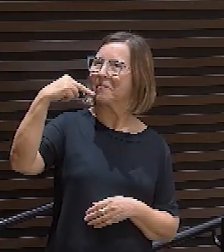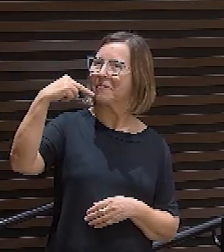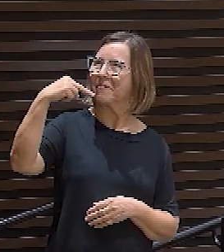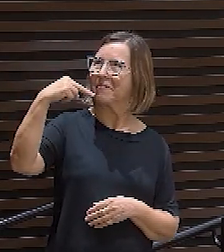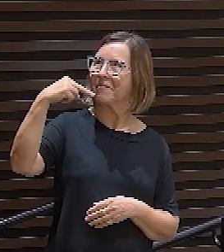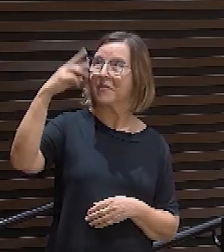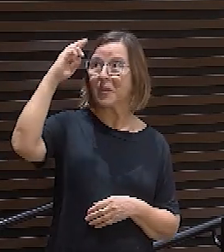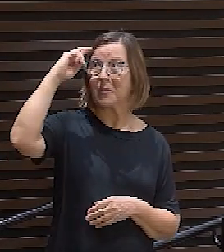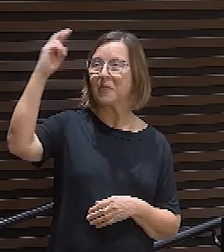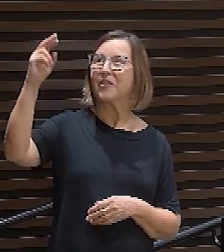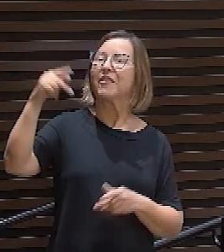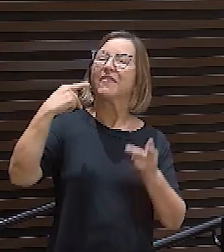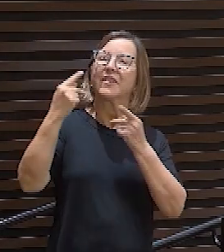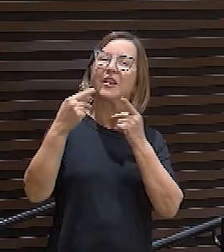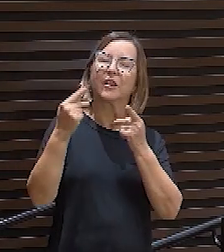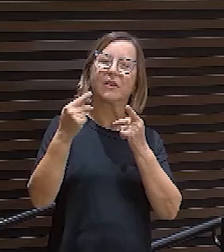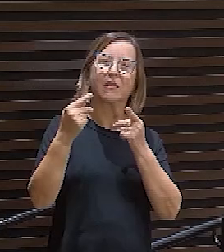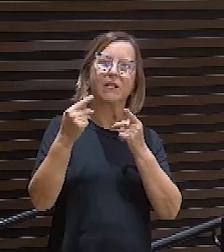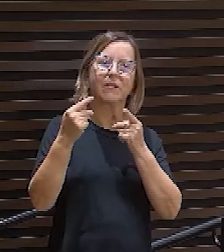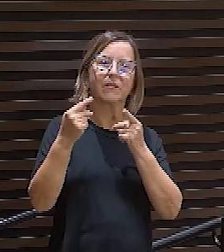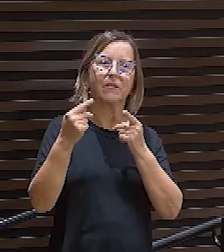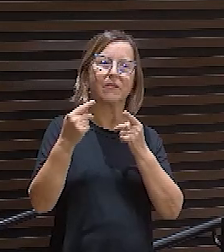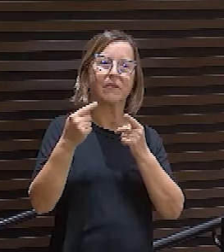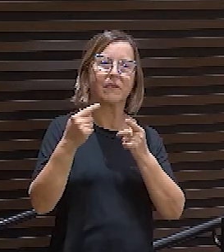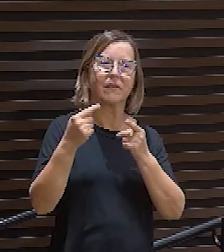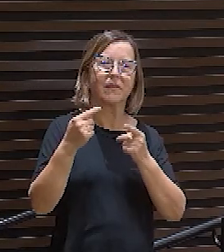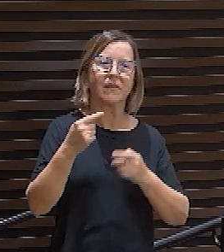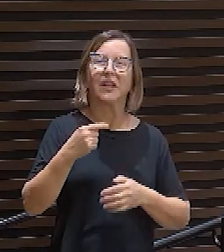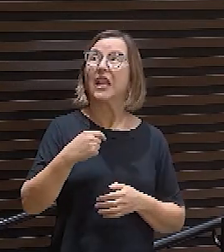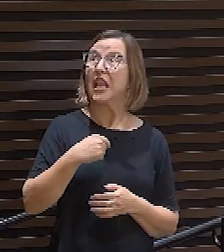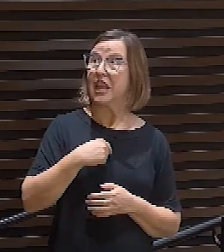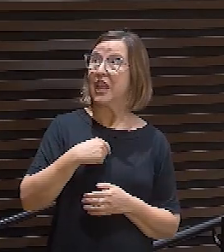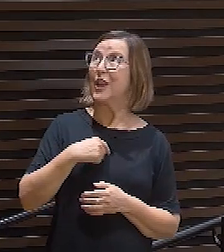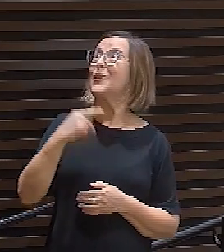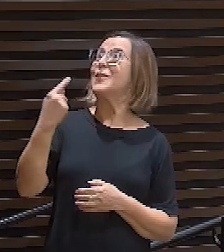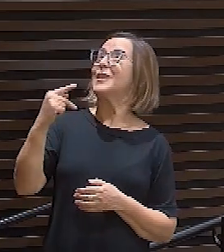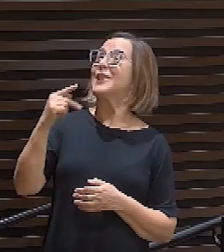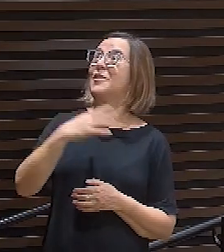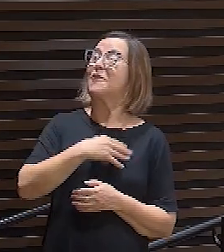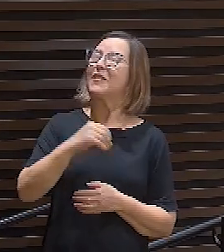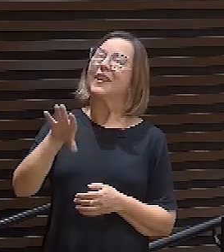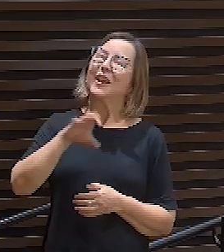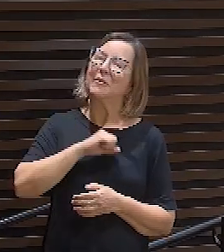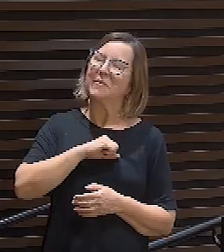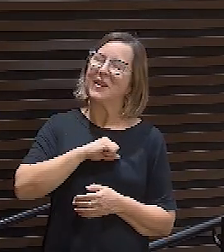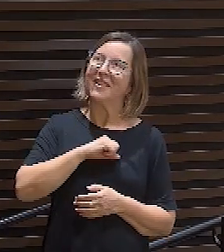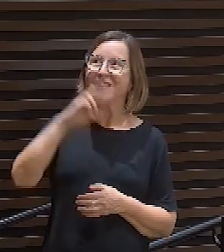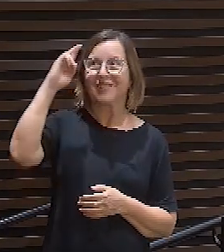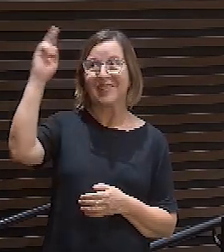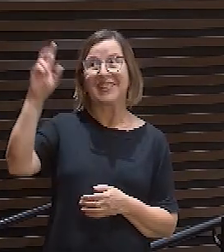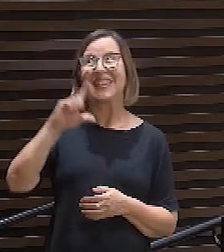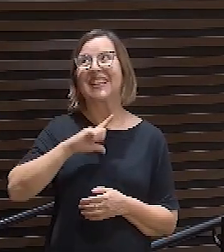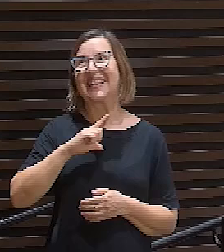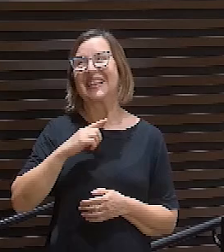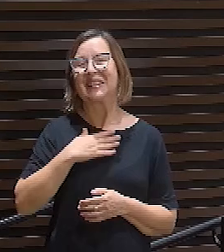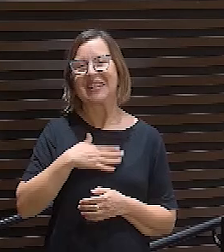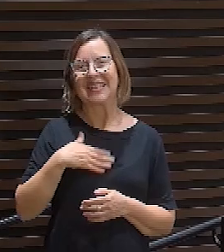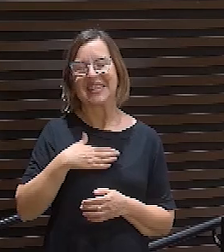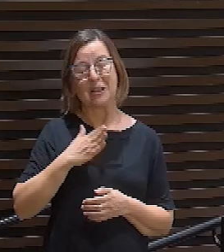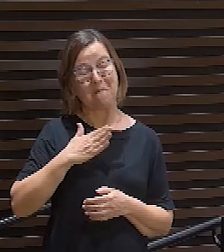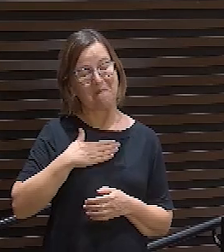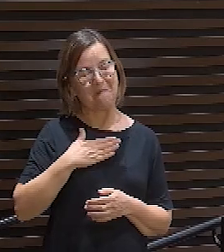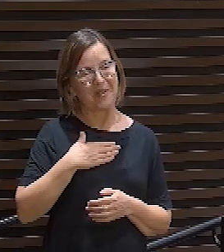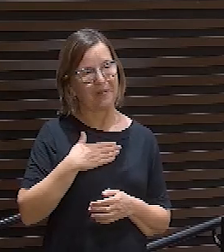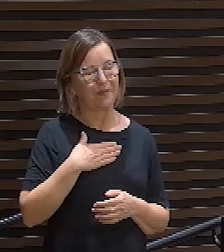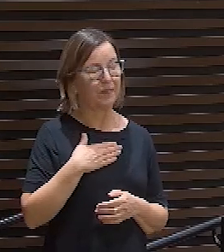E o Senhor falou que eu sou o teu filho amado e que o Senhor tem prazer em mim. Então, eu